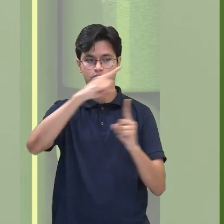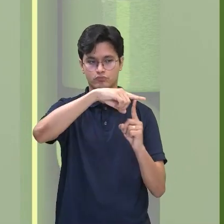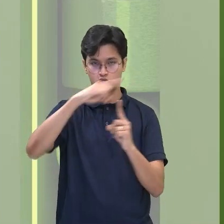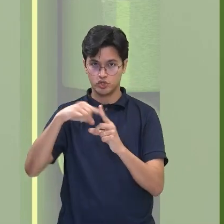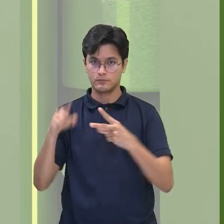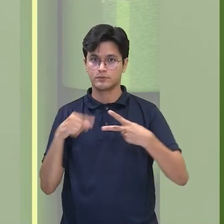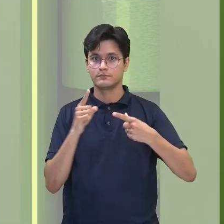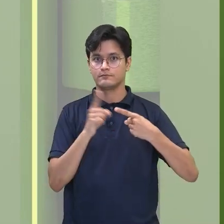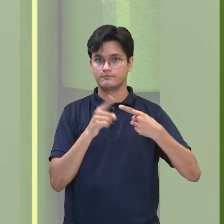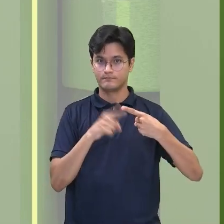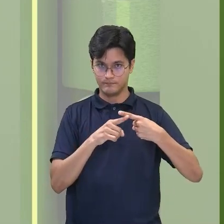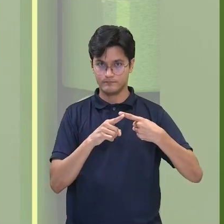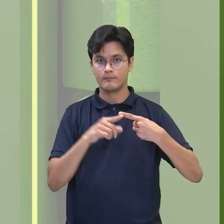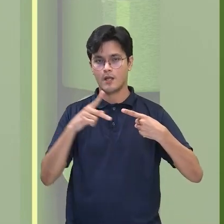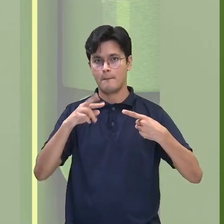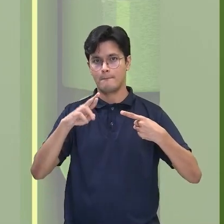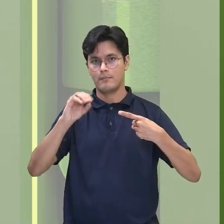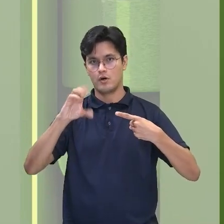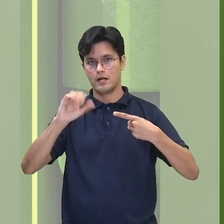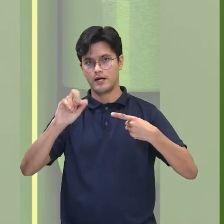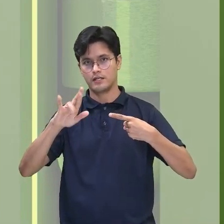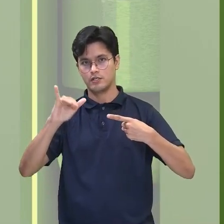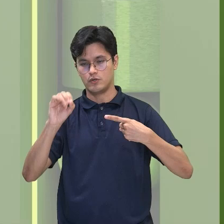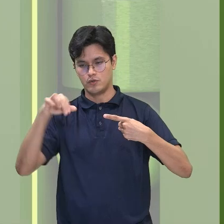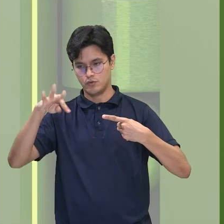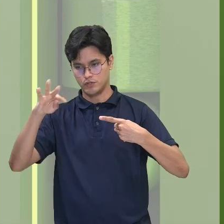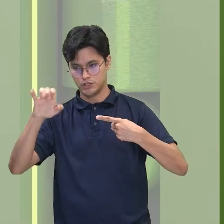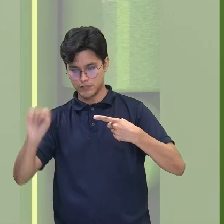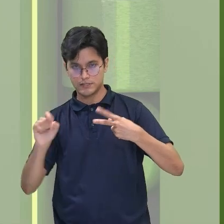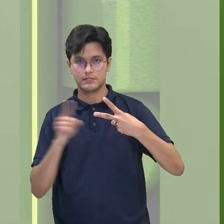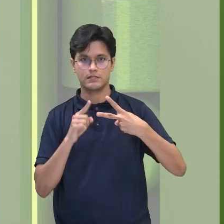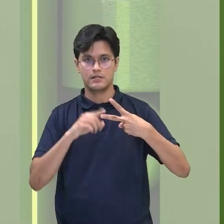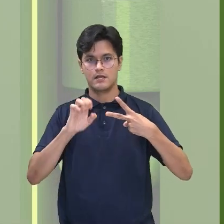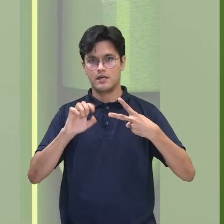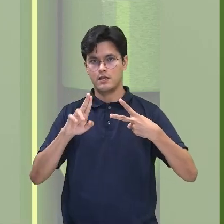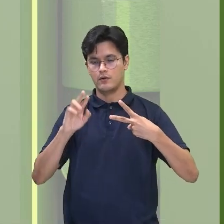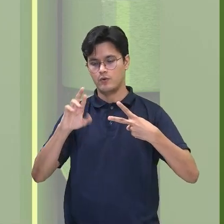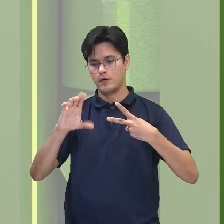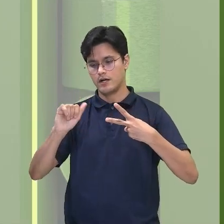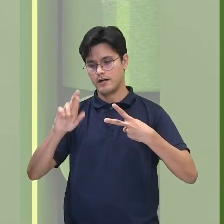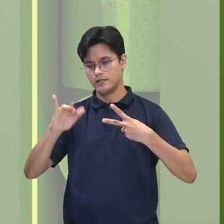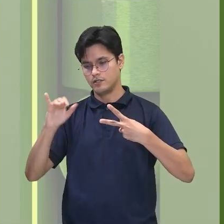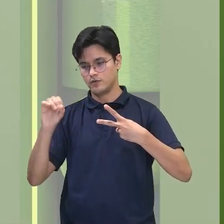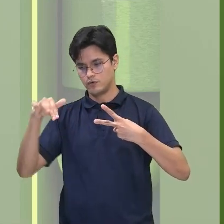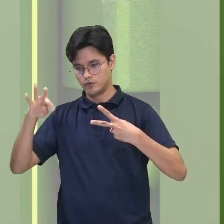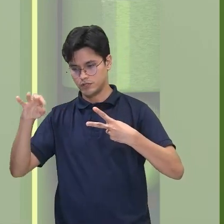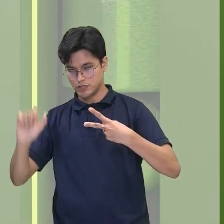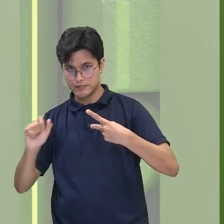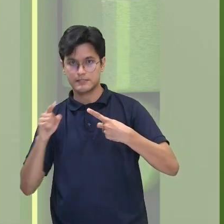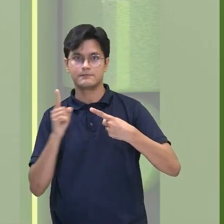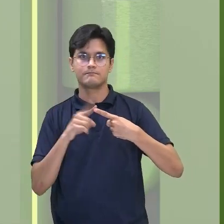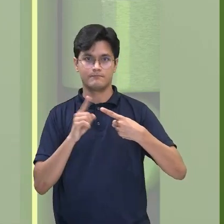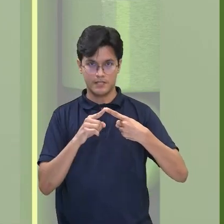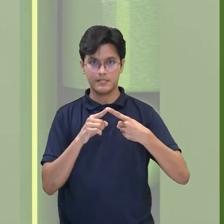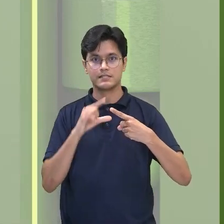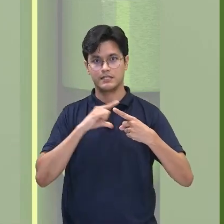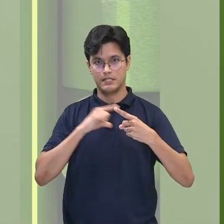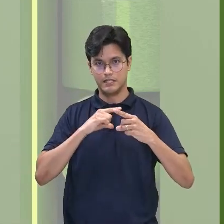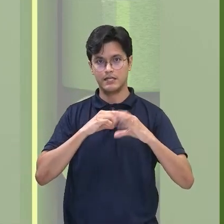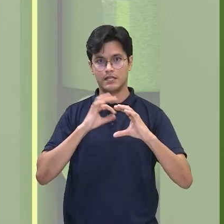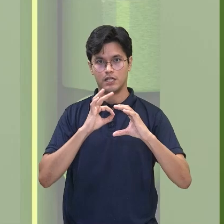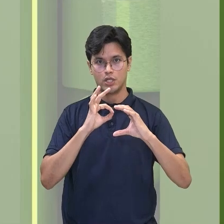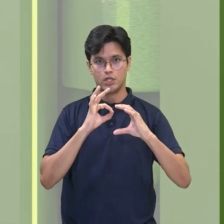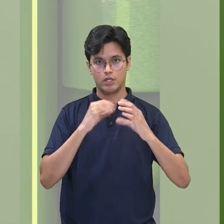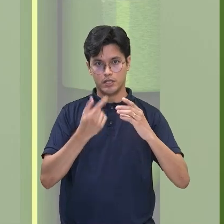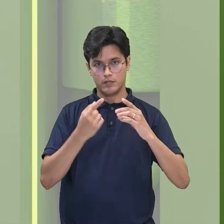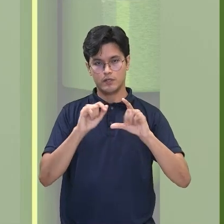organização, que são células procariontes e eucariontes. Essa que vocês estão visualizando aí,